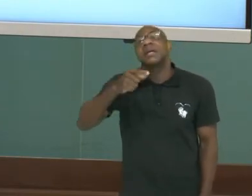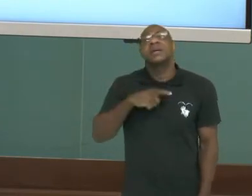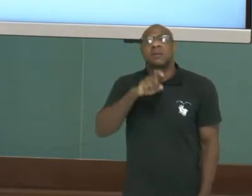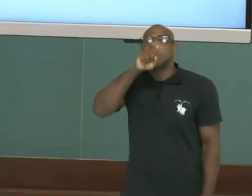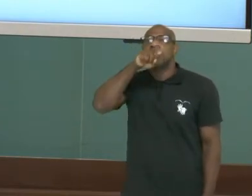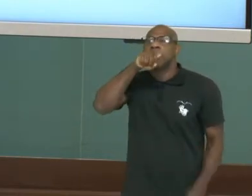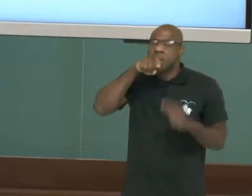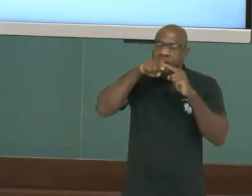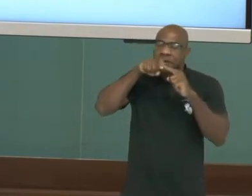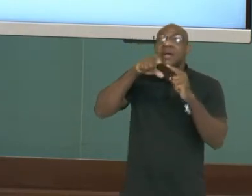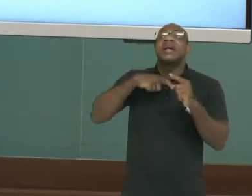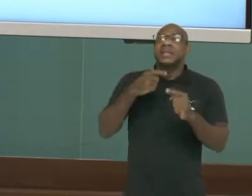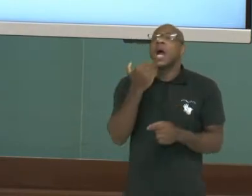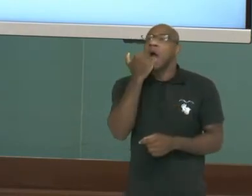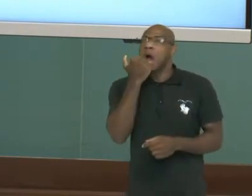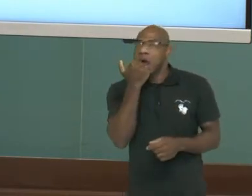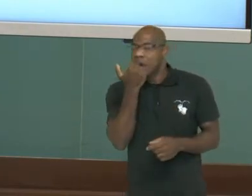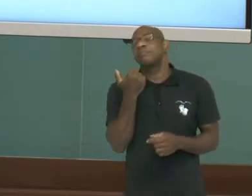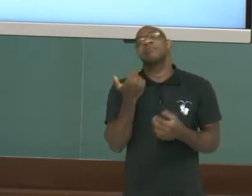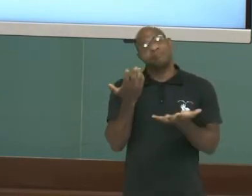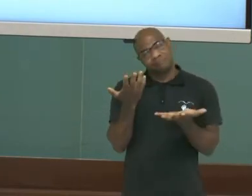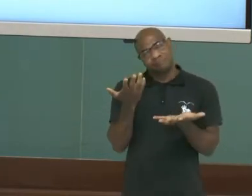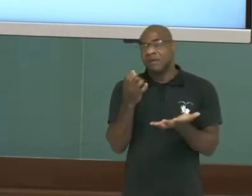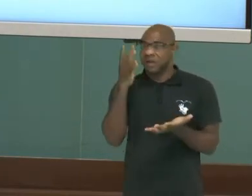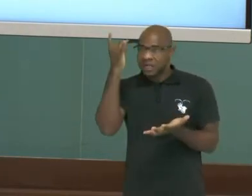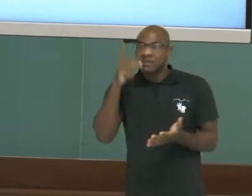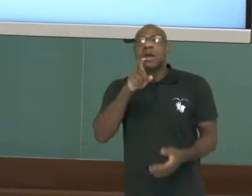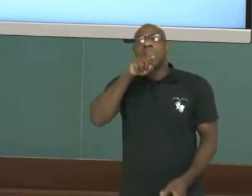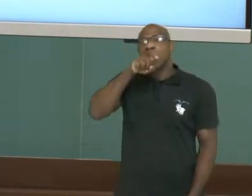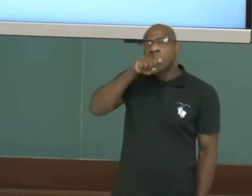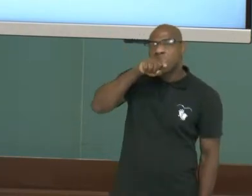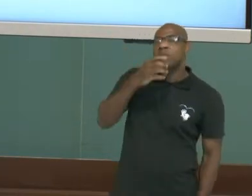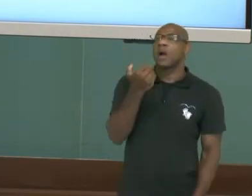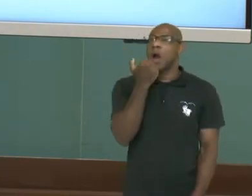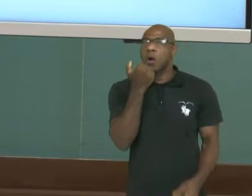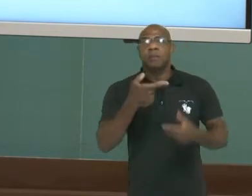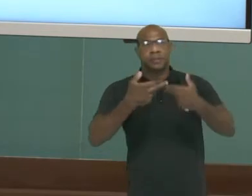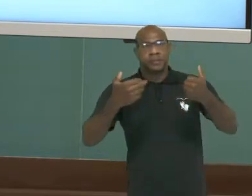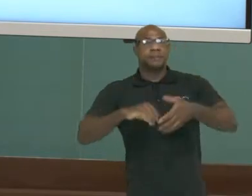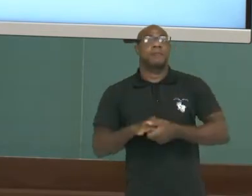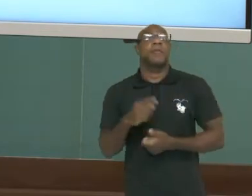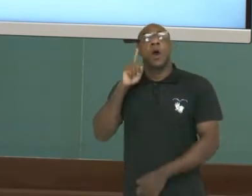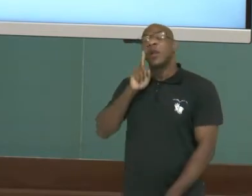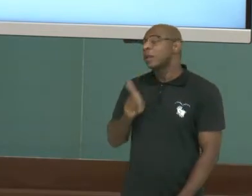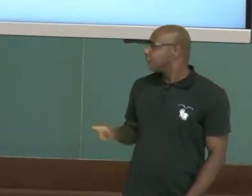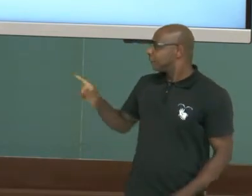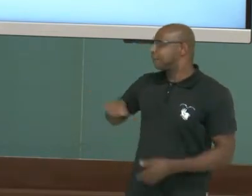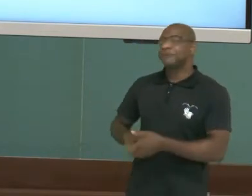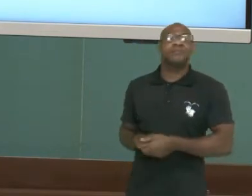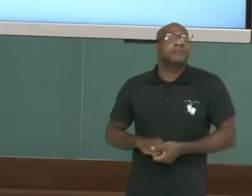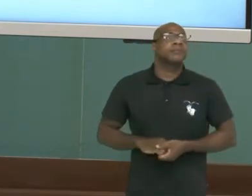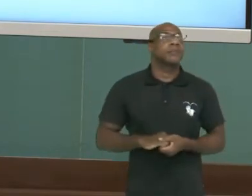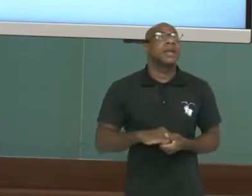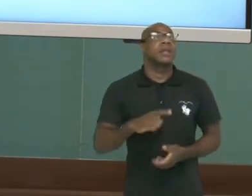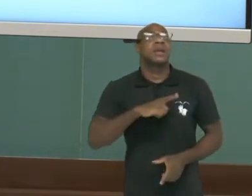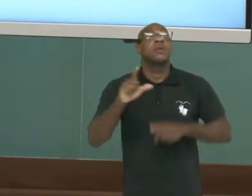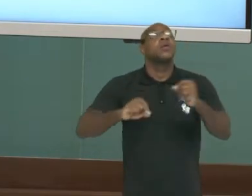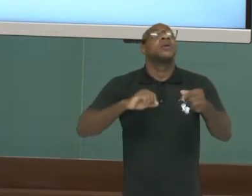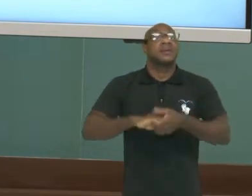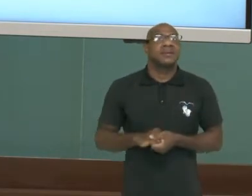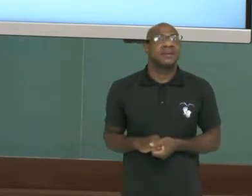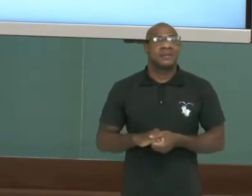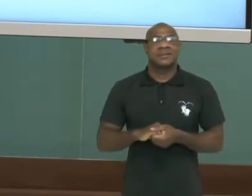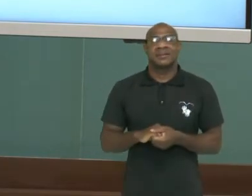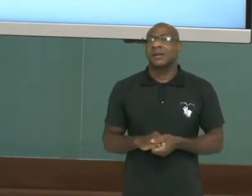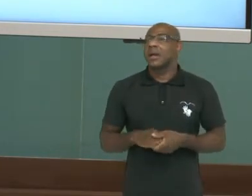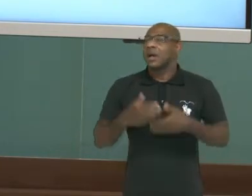daquele determinado alimento, ok? Bora lá então comprovar isso? E nós temos agora o quê? Uma